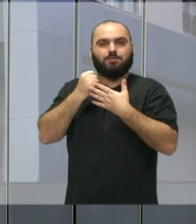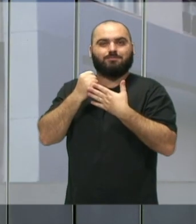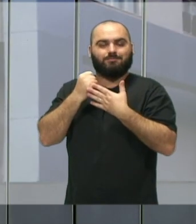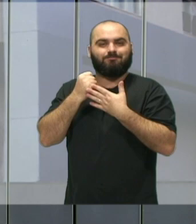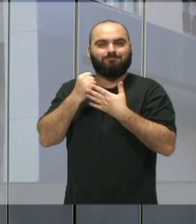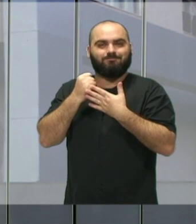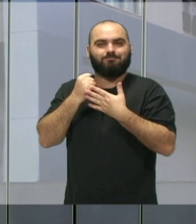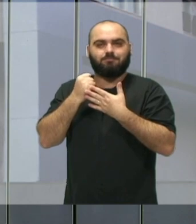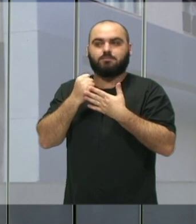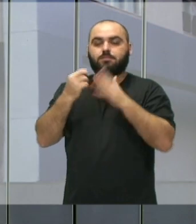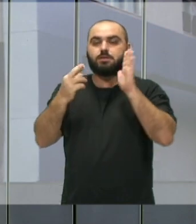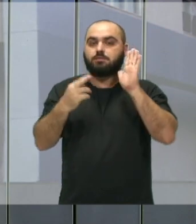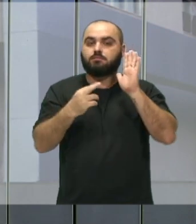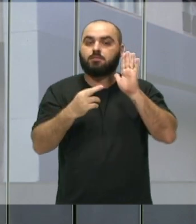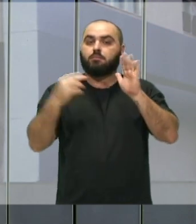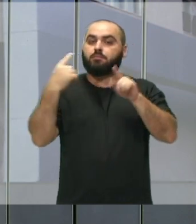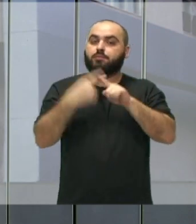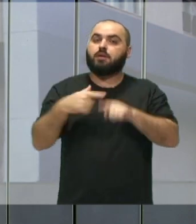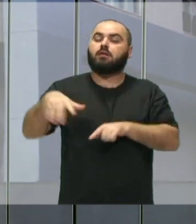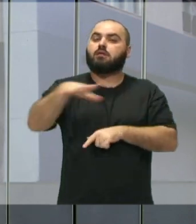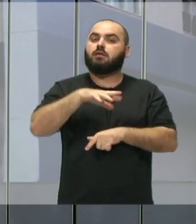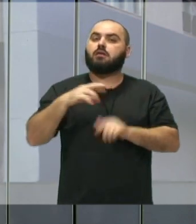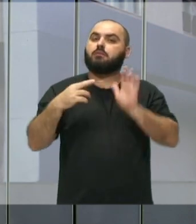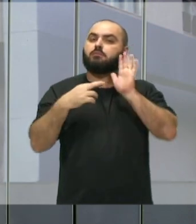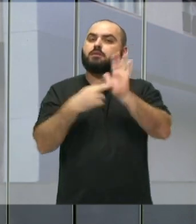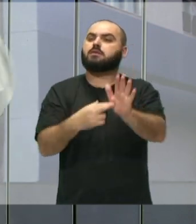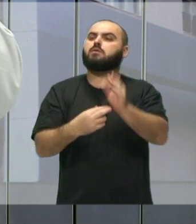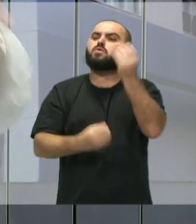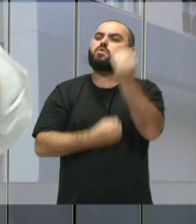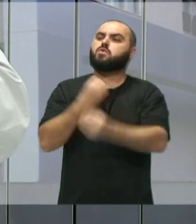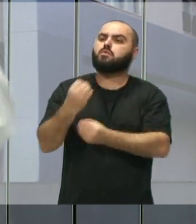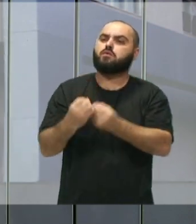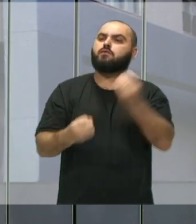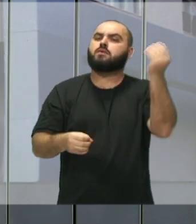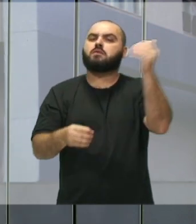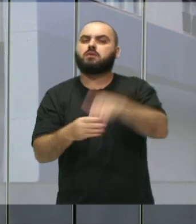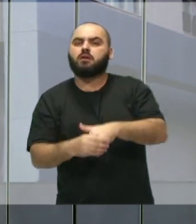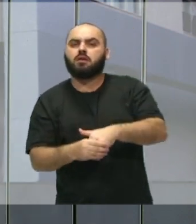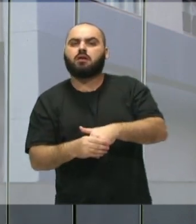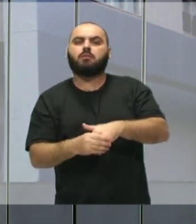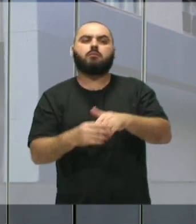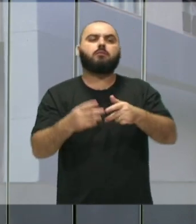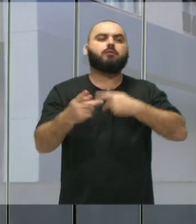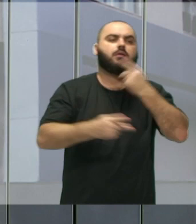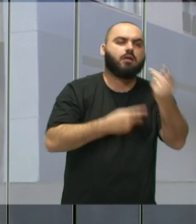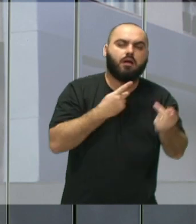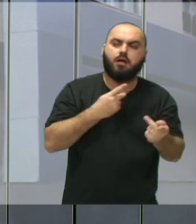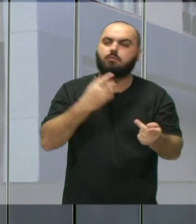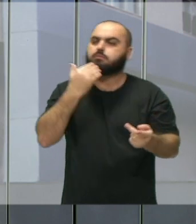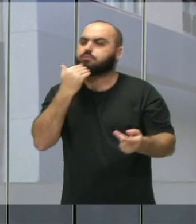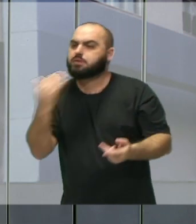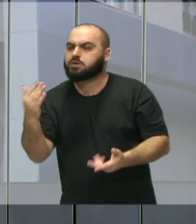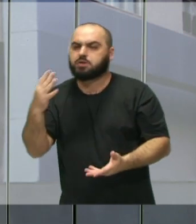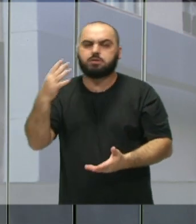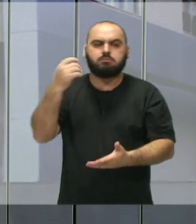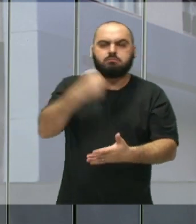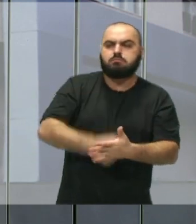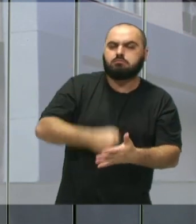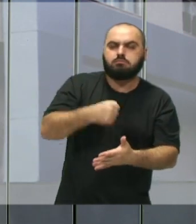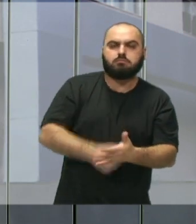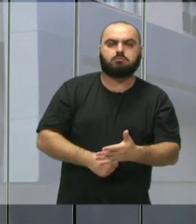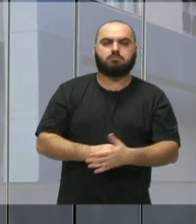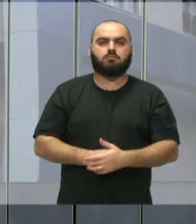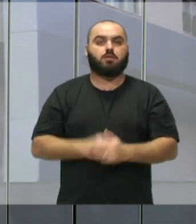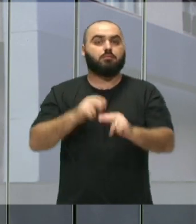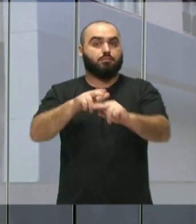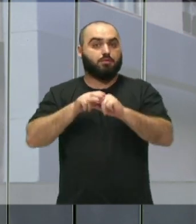do povo, sobre a forma como agir, como votar, o que dizer, o que reivindicar, o que brigar. Então, é um